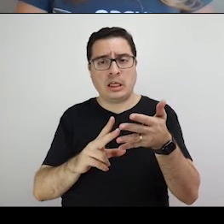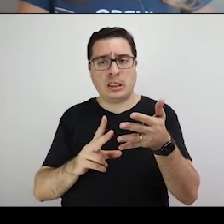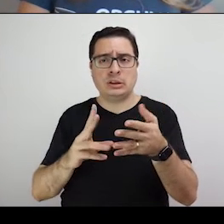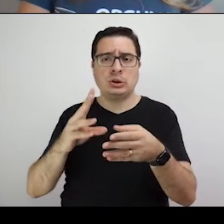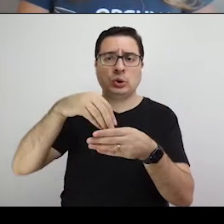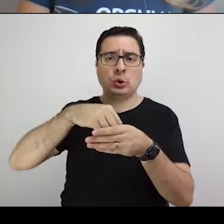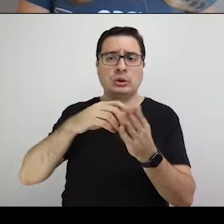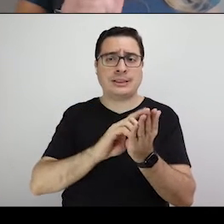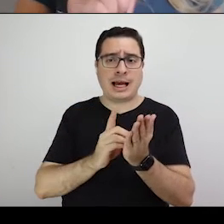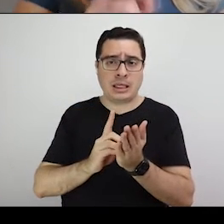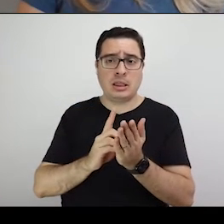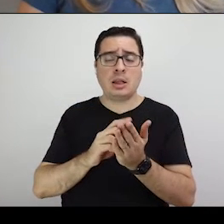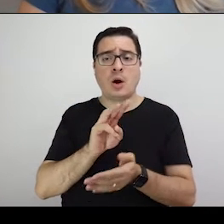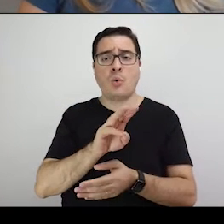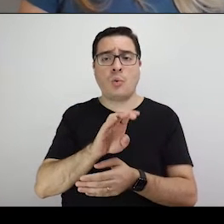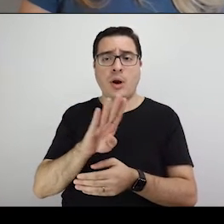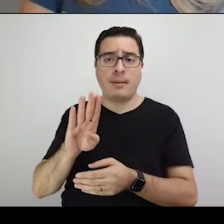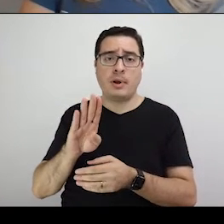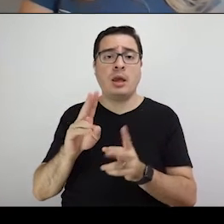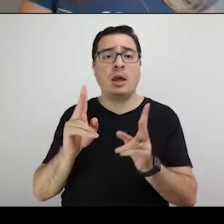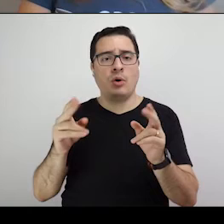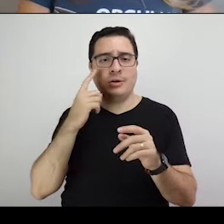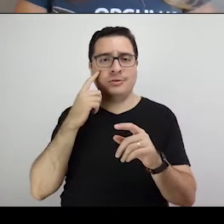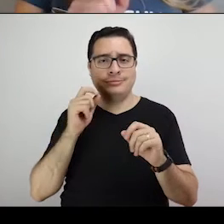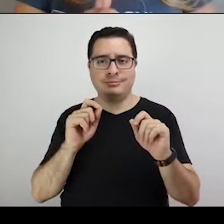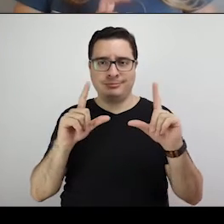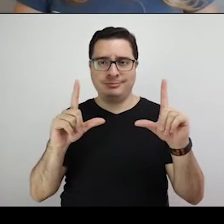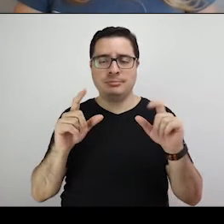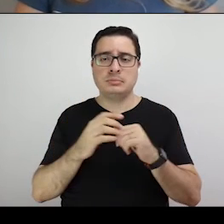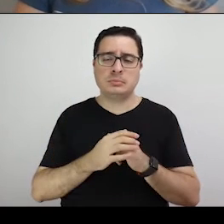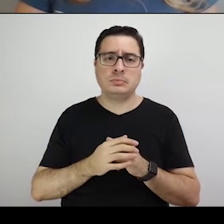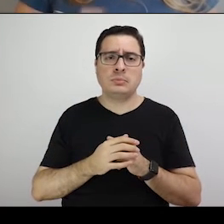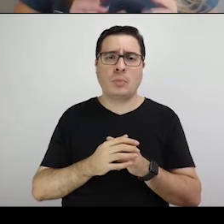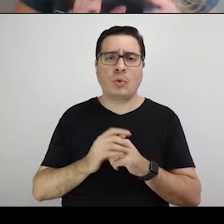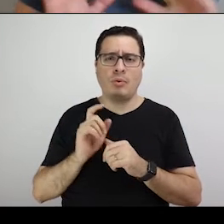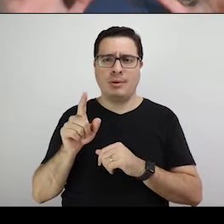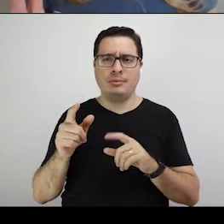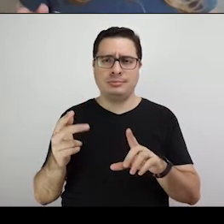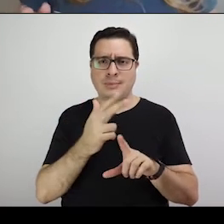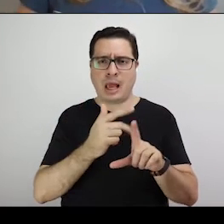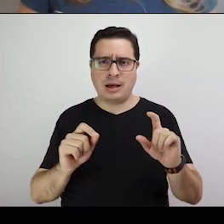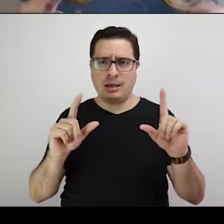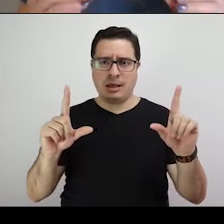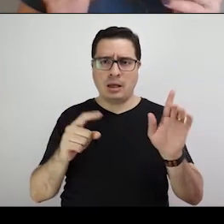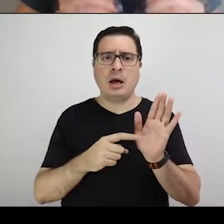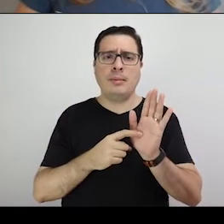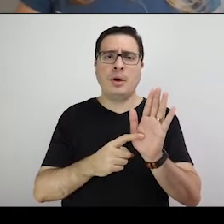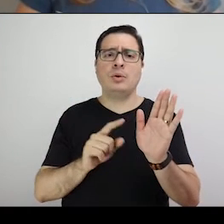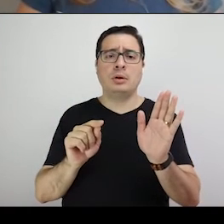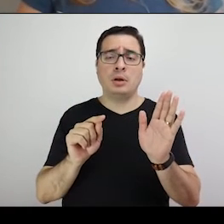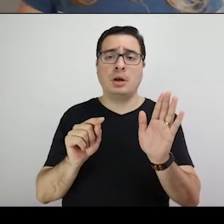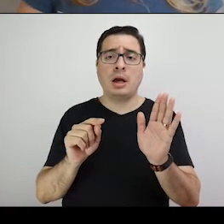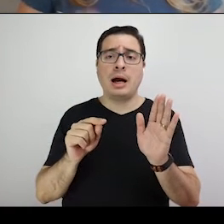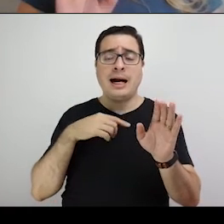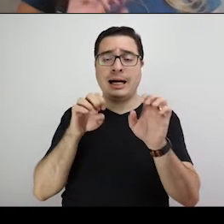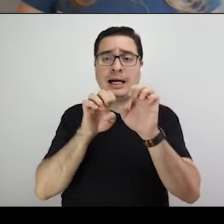design da web conforme a imagem. Esta imagem, ela apresenta a infraestrutura